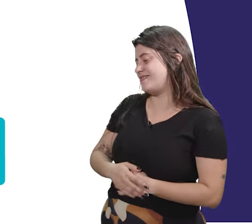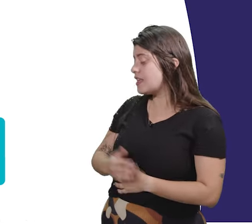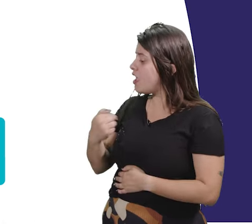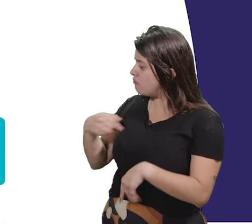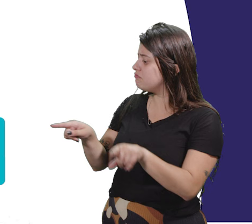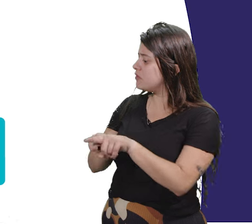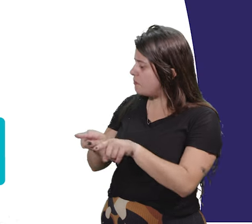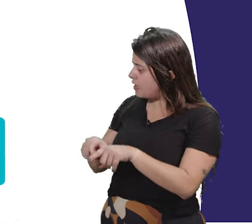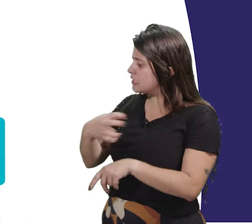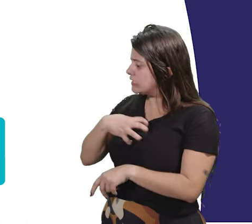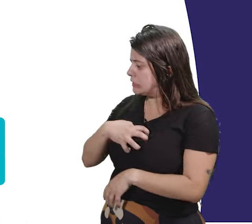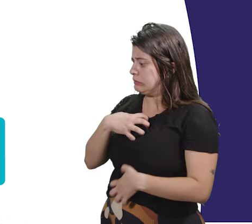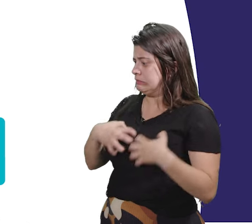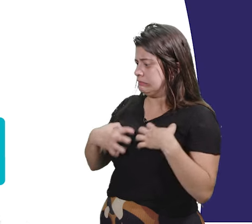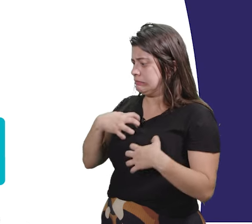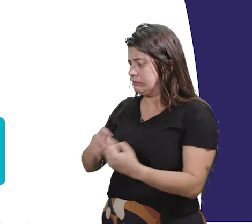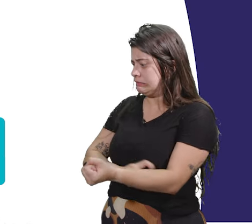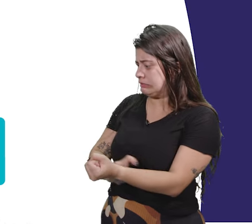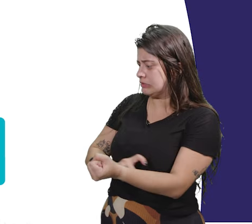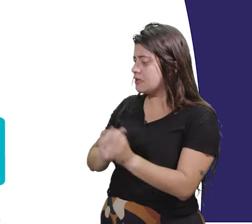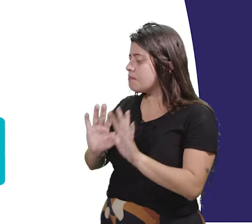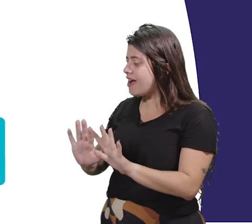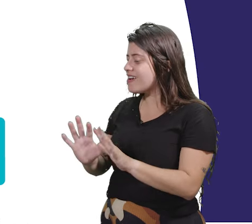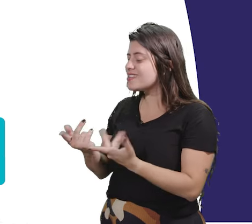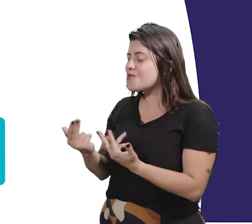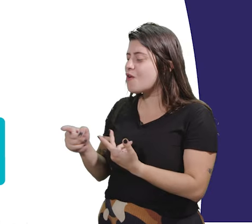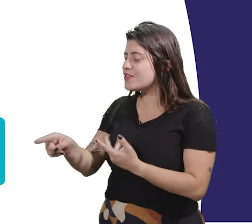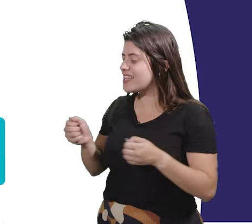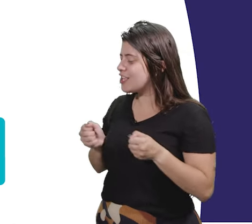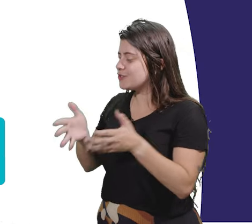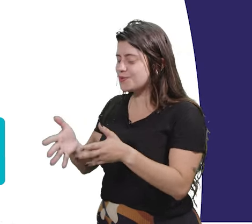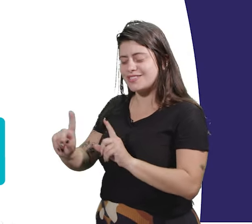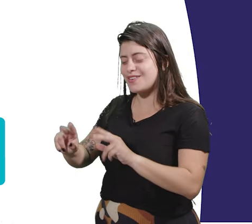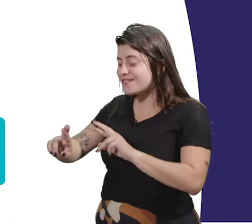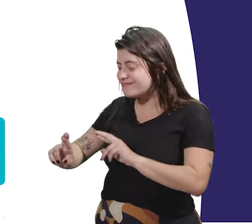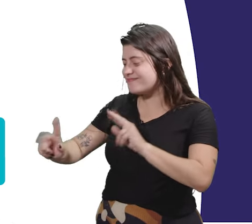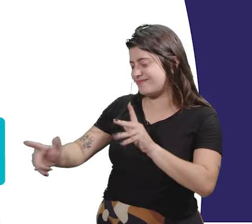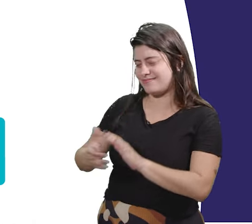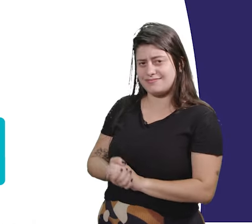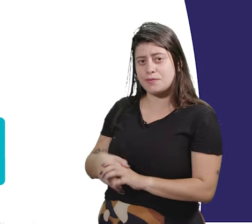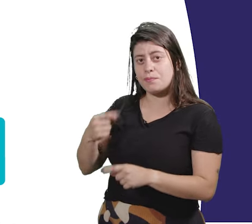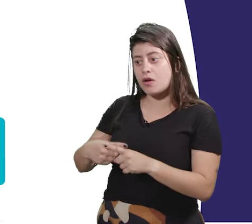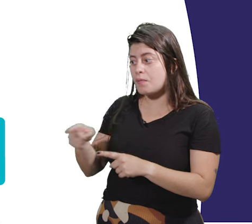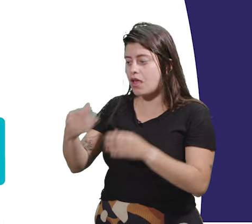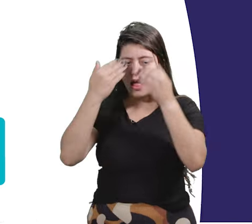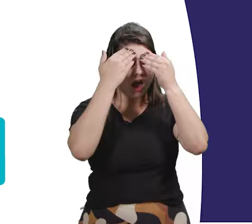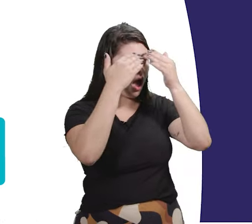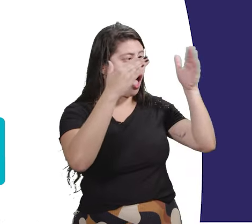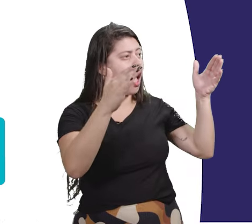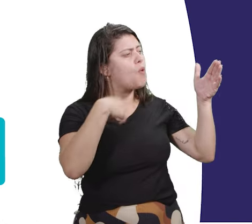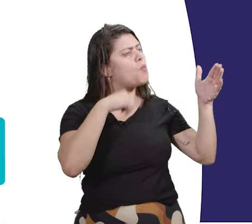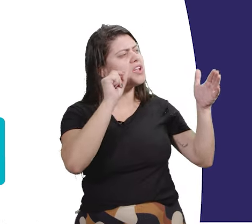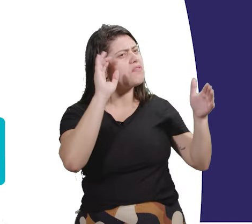eu não preciso agir hoje mais desta maneira. E convidar a criança a pensar em solução.